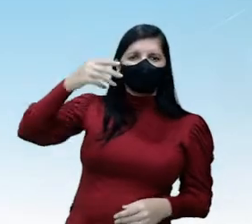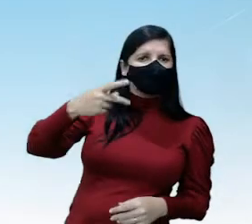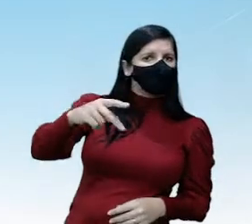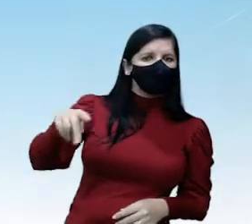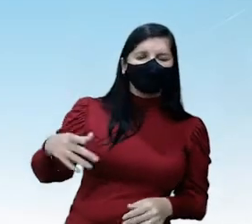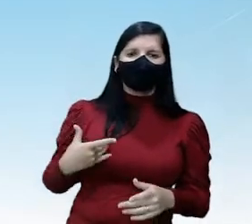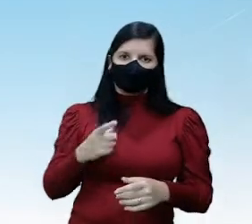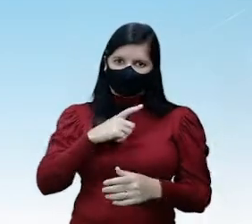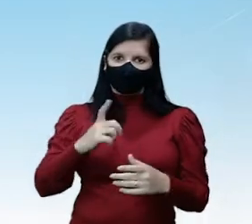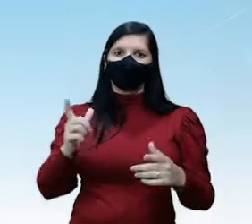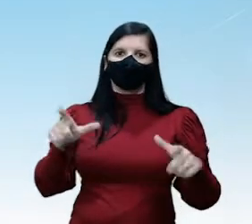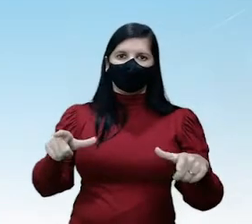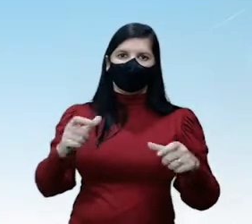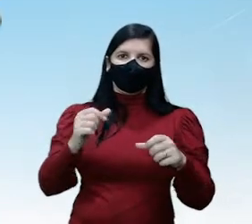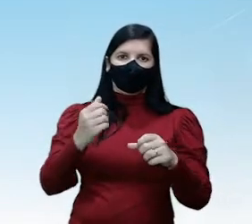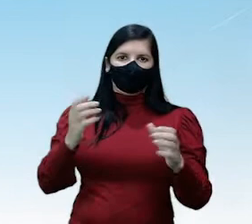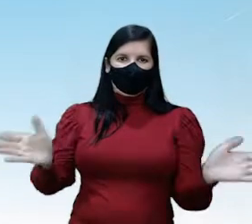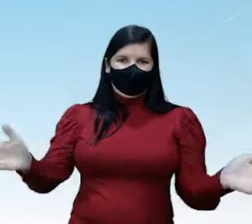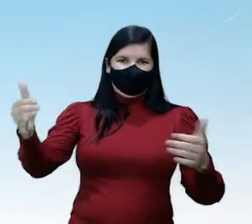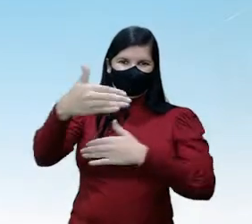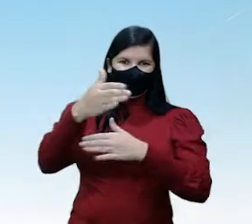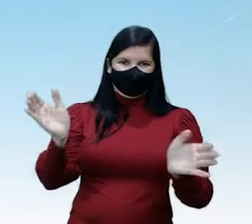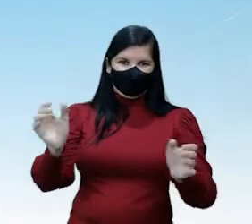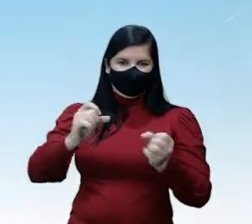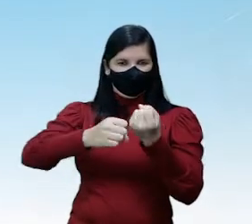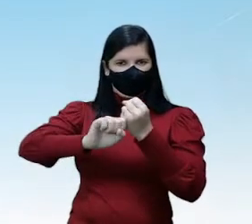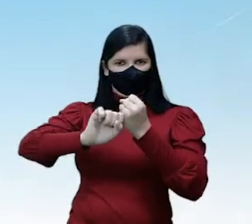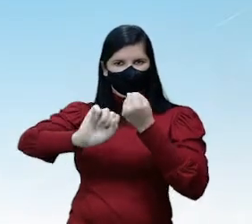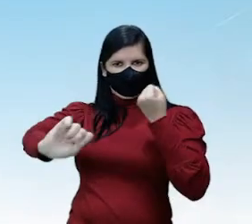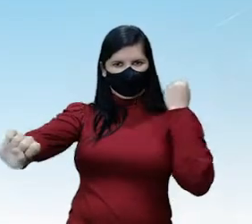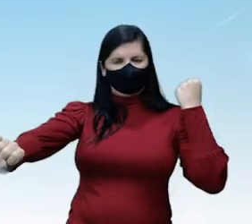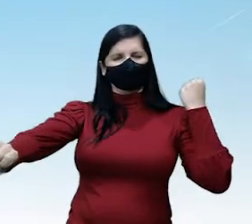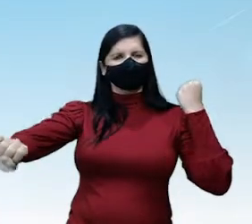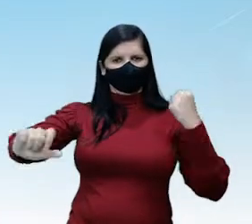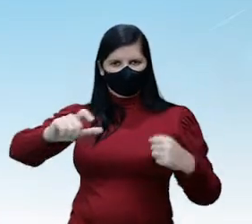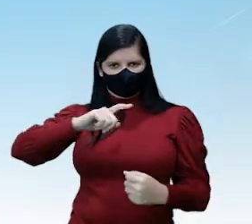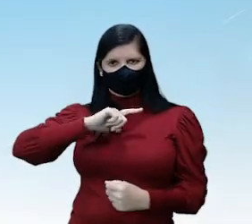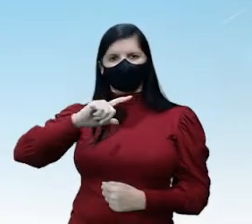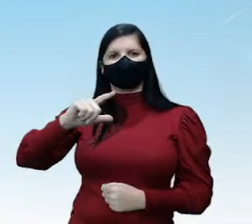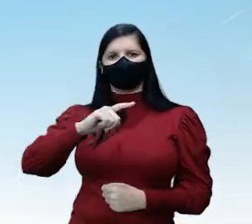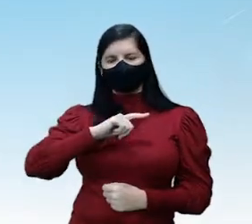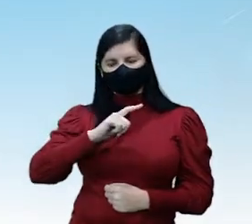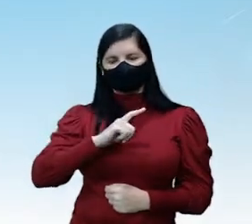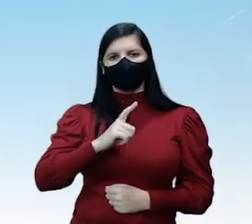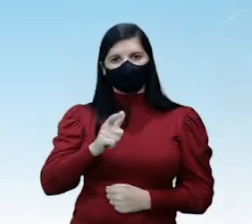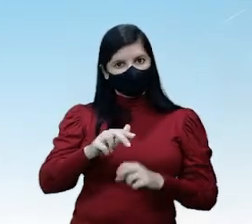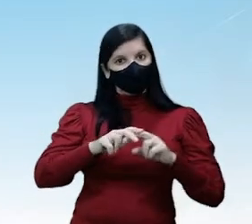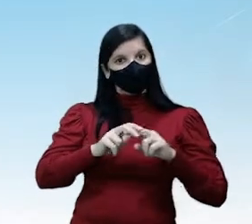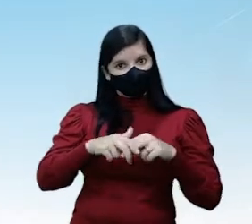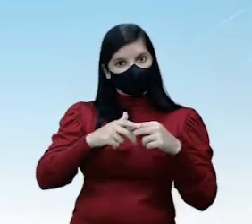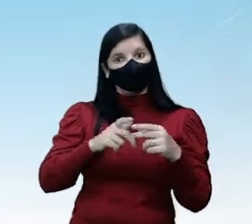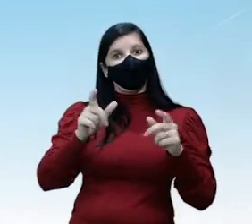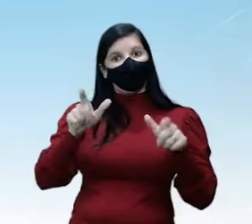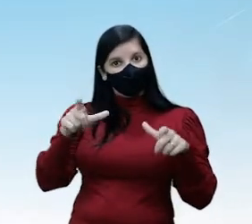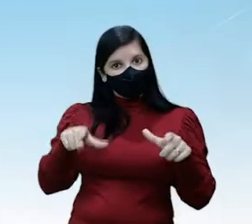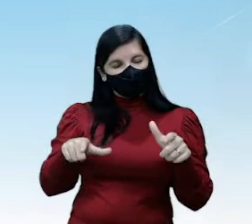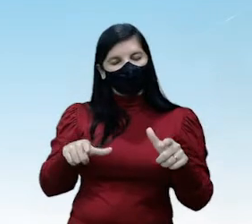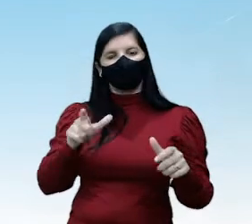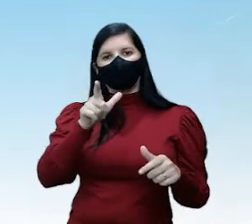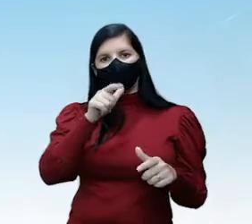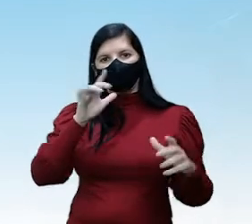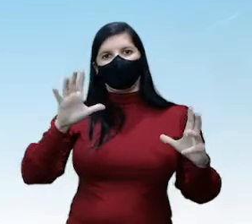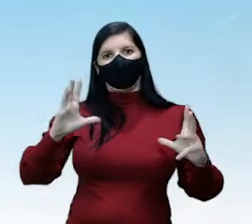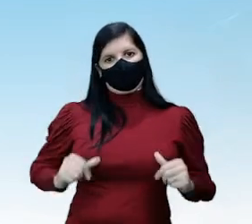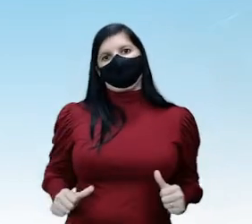ali aquelas grandes caixas d'água, ou seja, aqueles grandes reservatórios. Esses reservatórios aí são